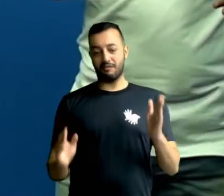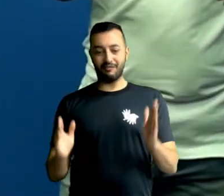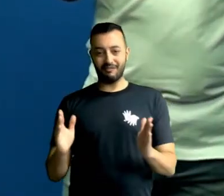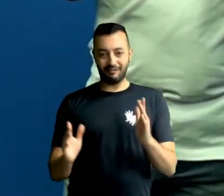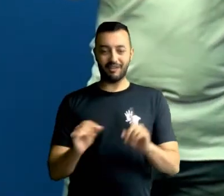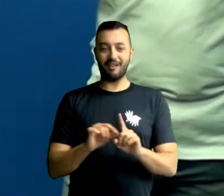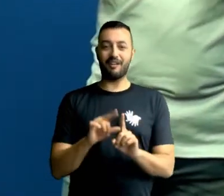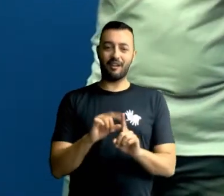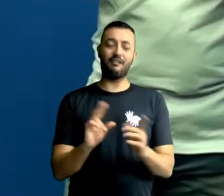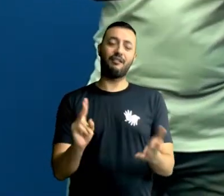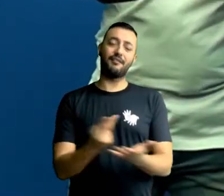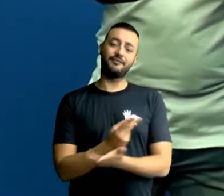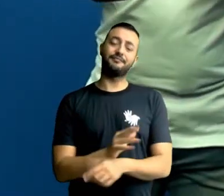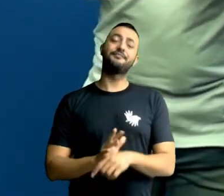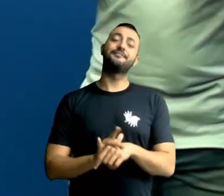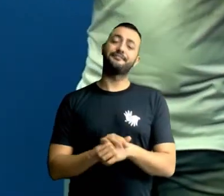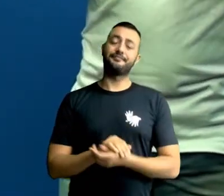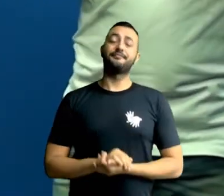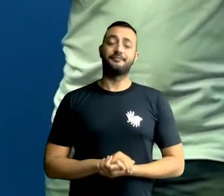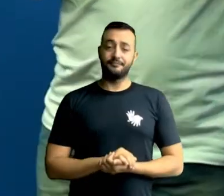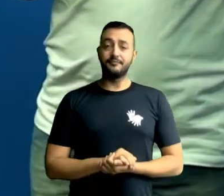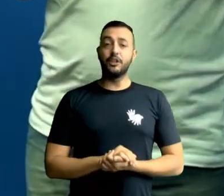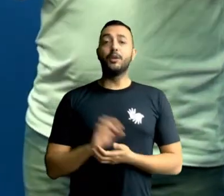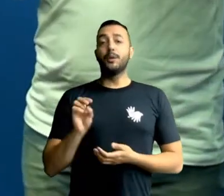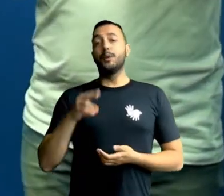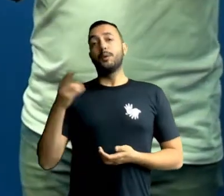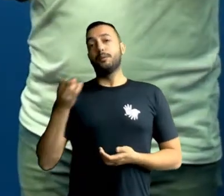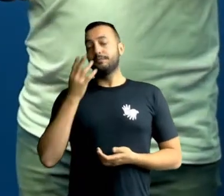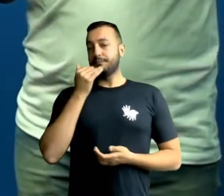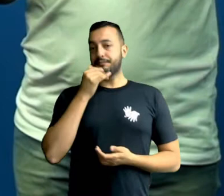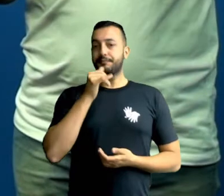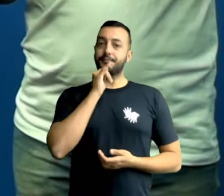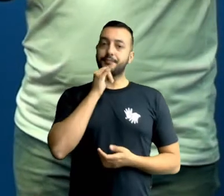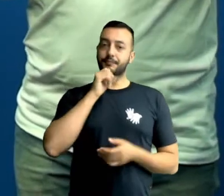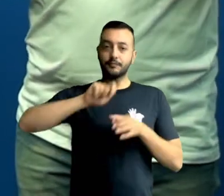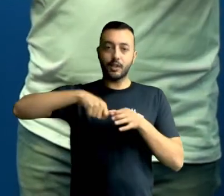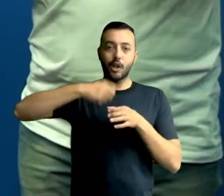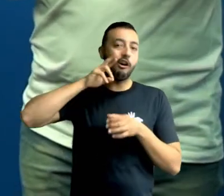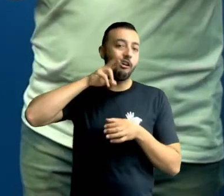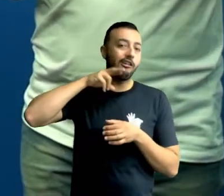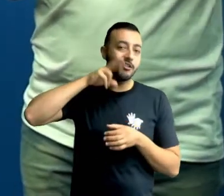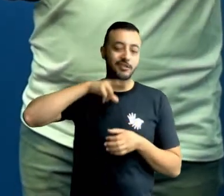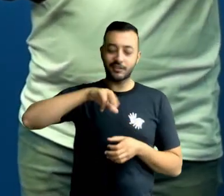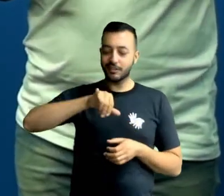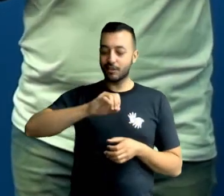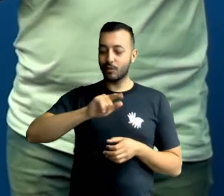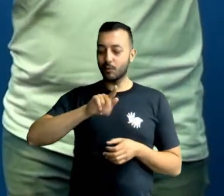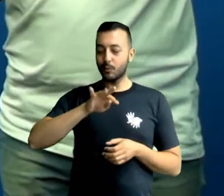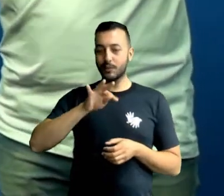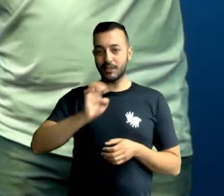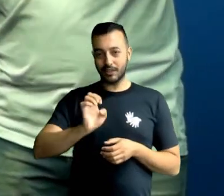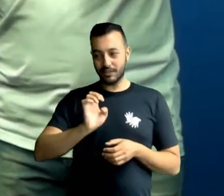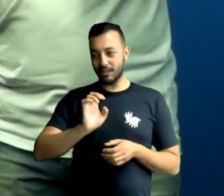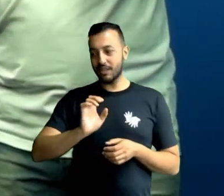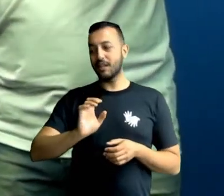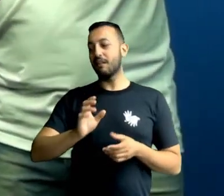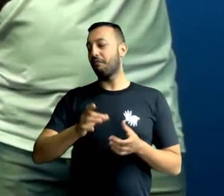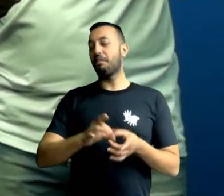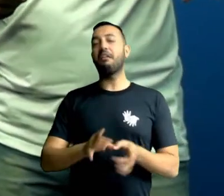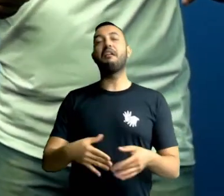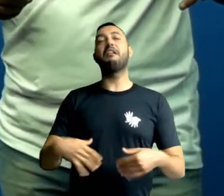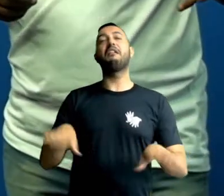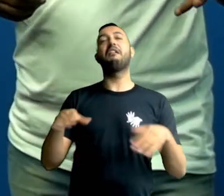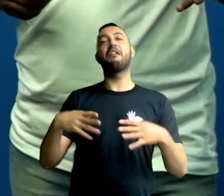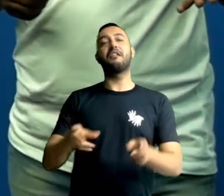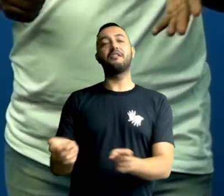podem causar danos a você. Ou então, alimentos como iogurtes, também vendidos a céu aberto, sem a